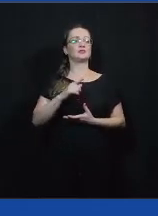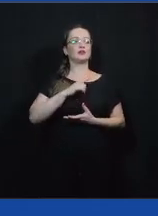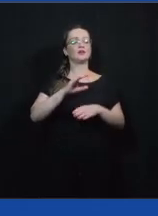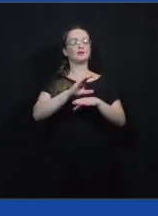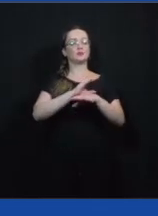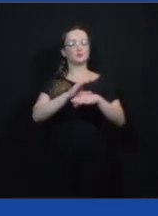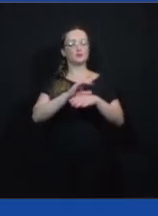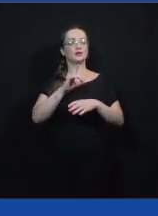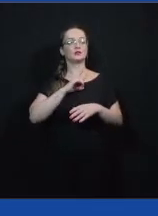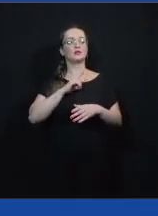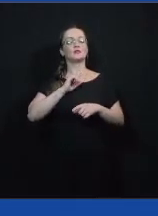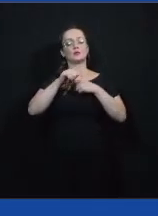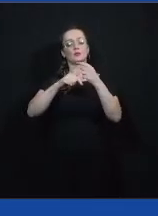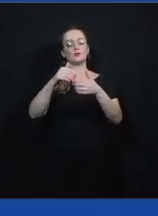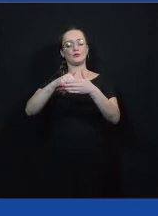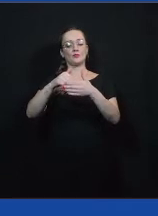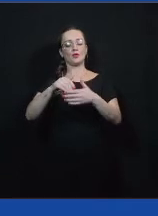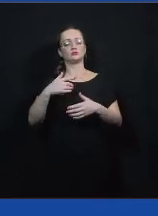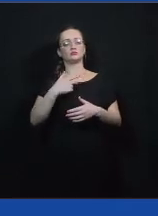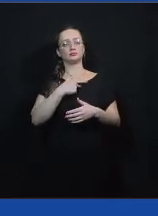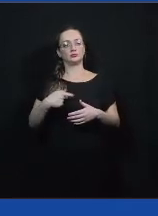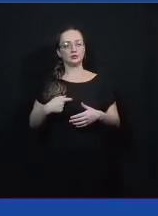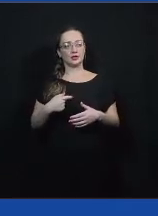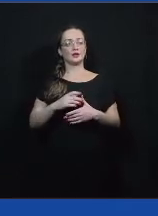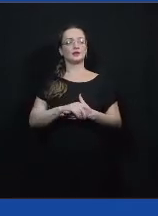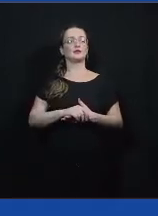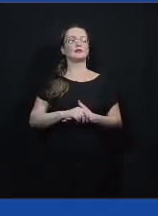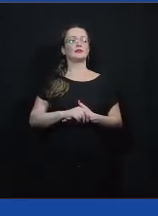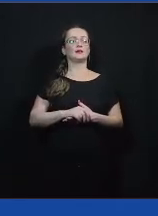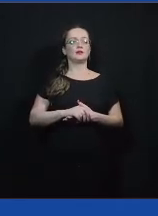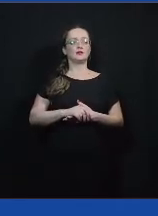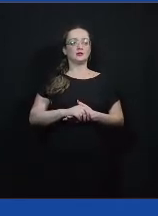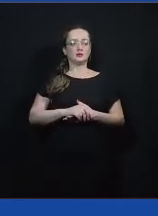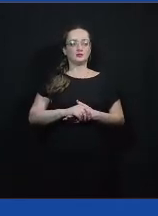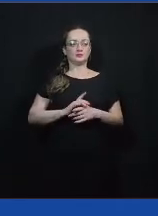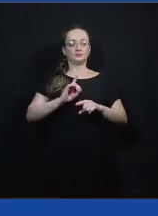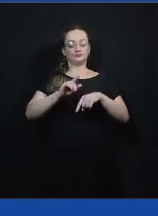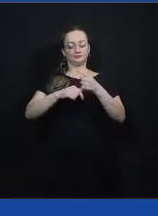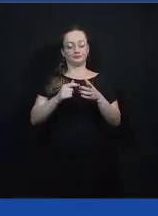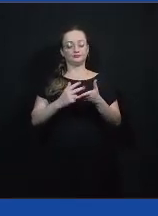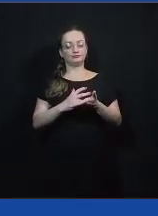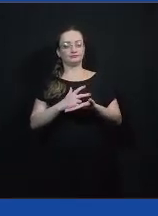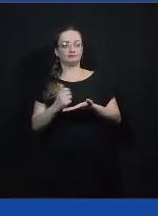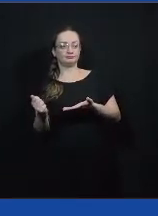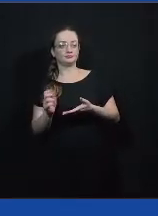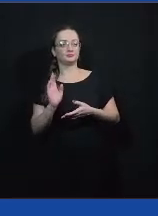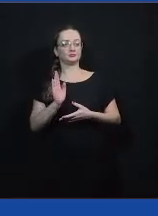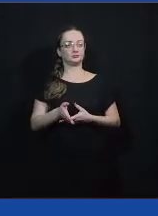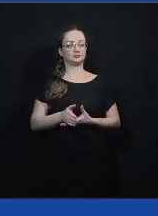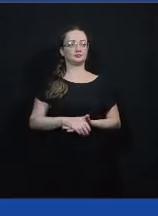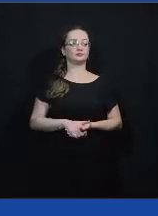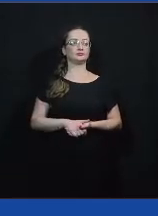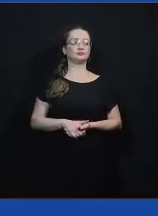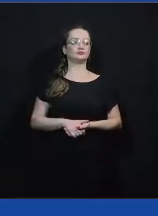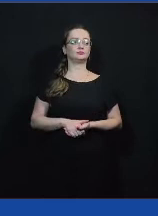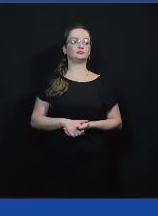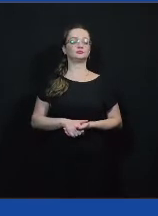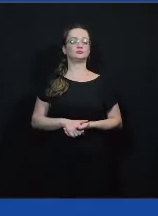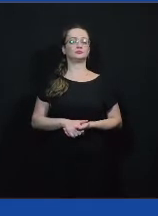constituição e na sequência depois a eleição de Fernando Collor que logo na sequência sofreu Rico